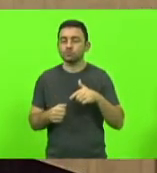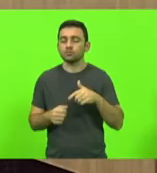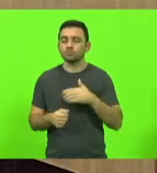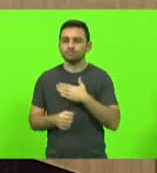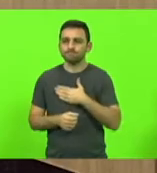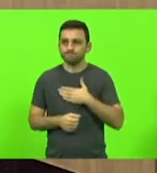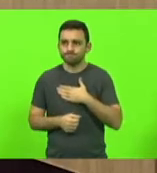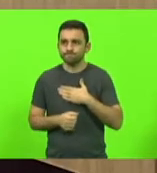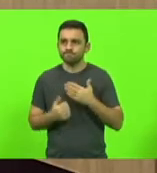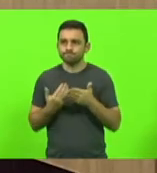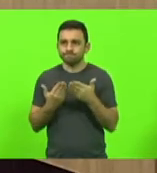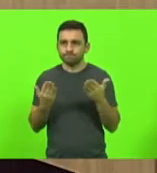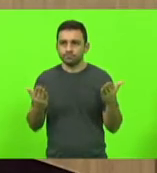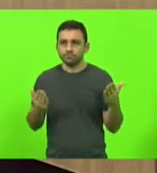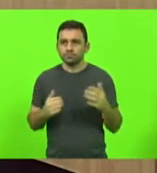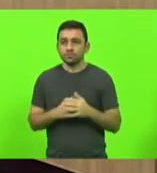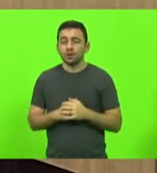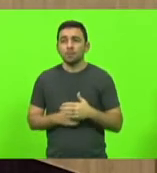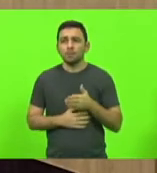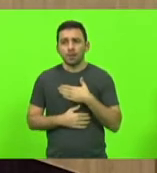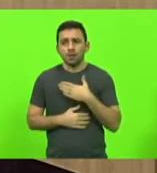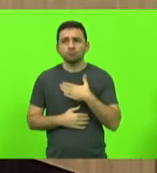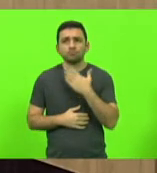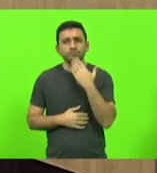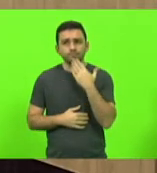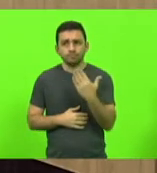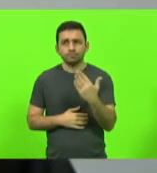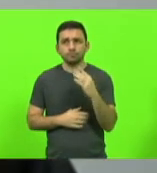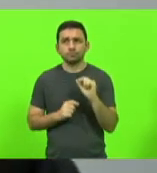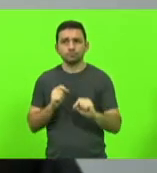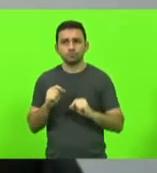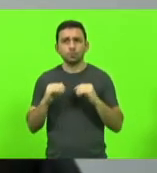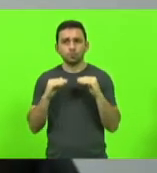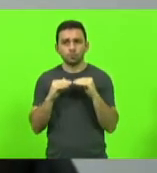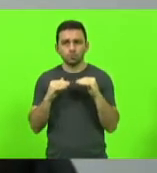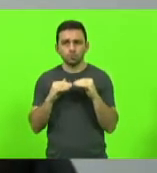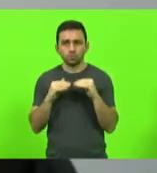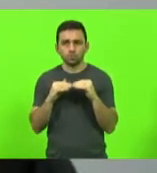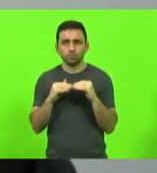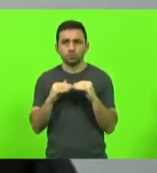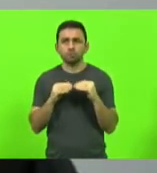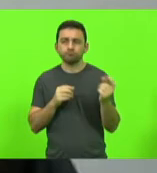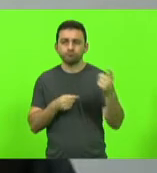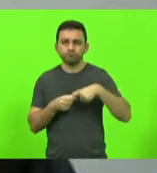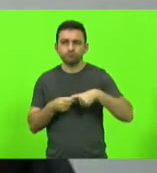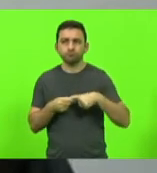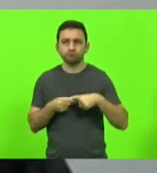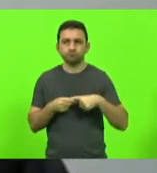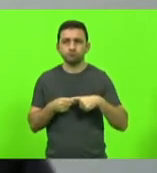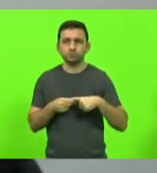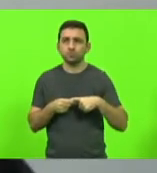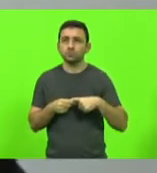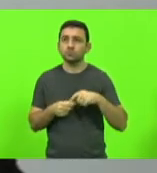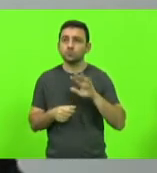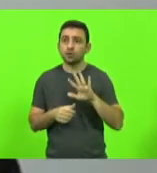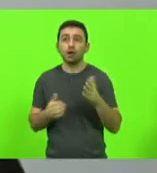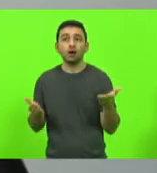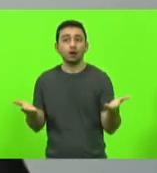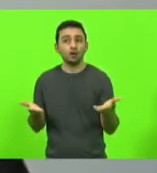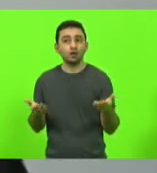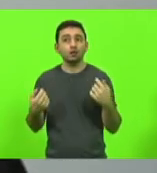estima. Presidente, o que eu peço, eu concordo também nesse retorno, mas agora quem tivesse um